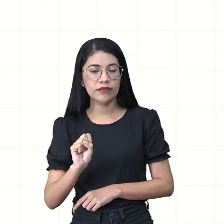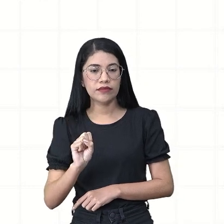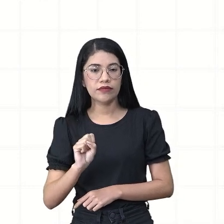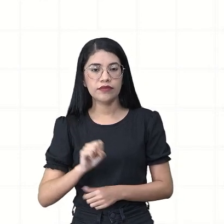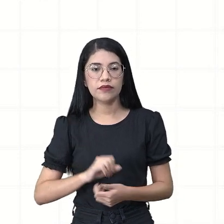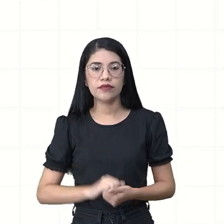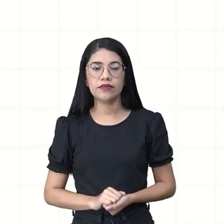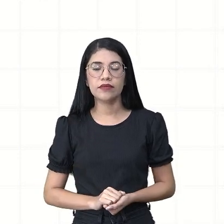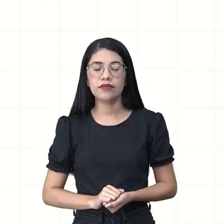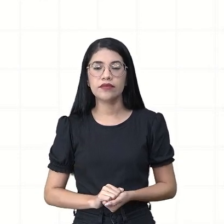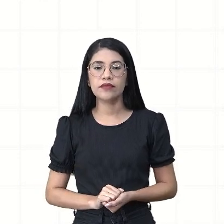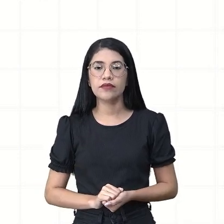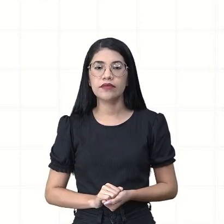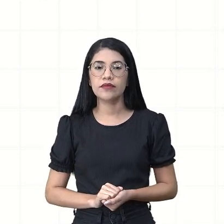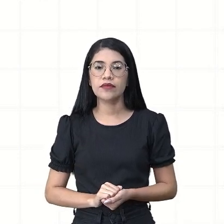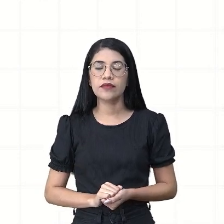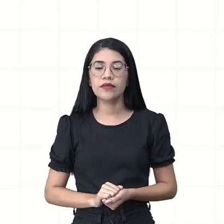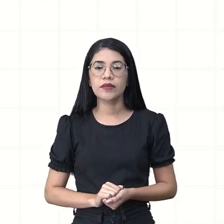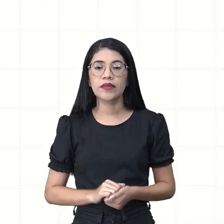30,48, né, vai dar